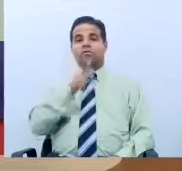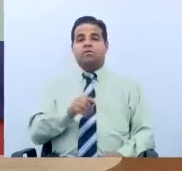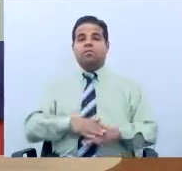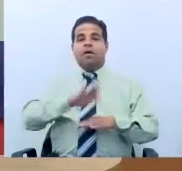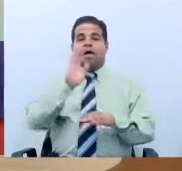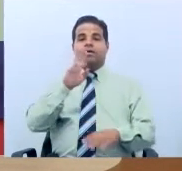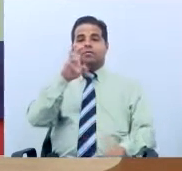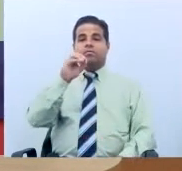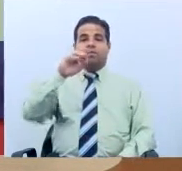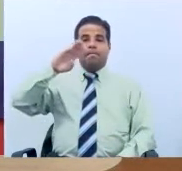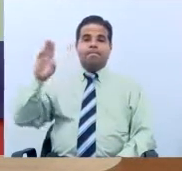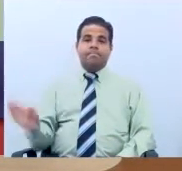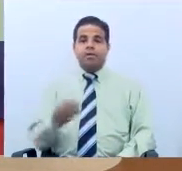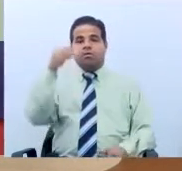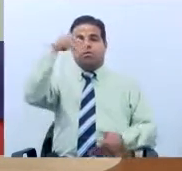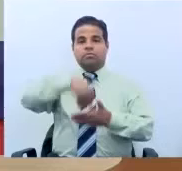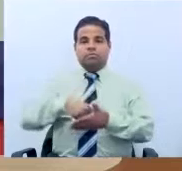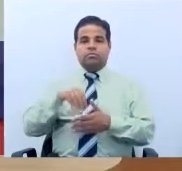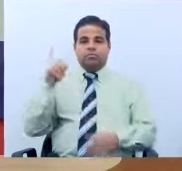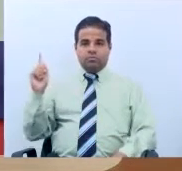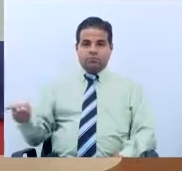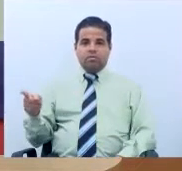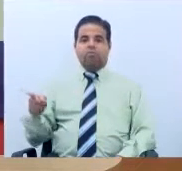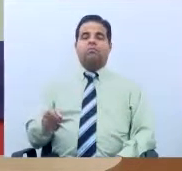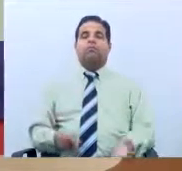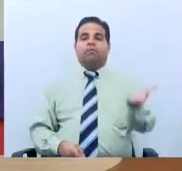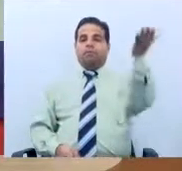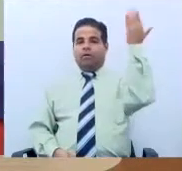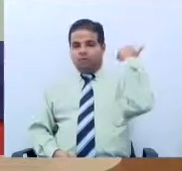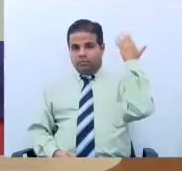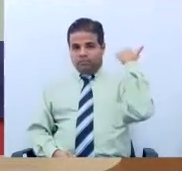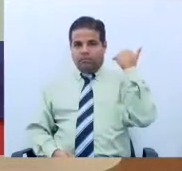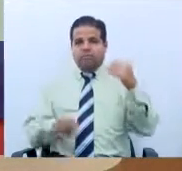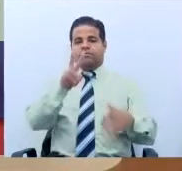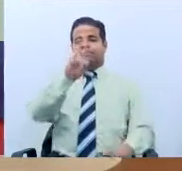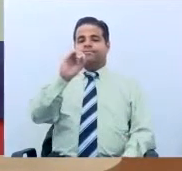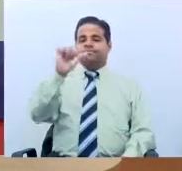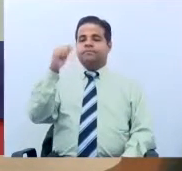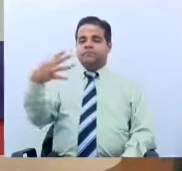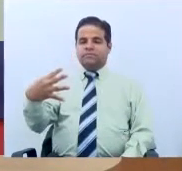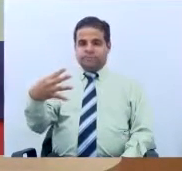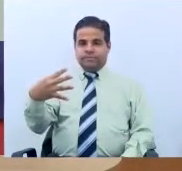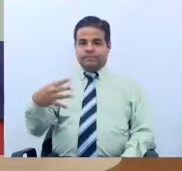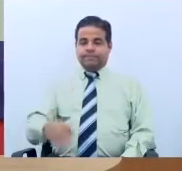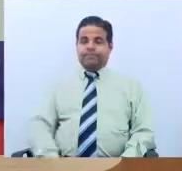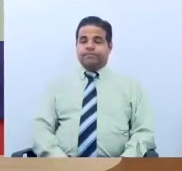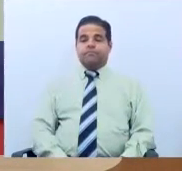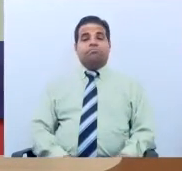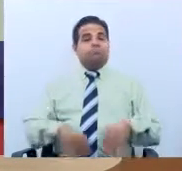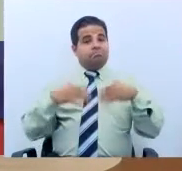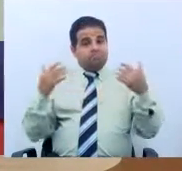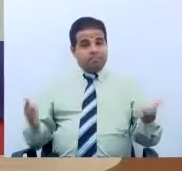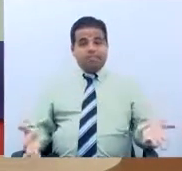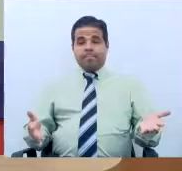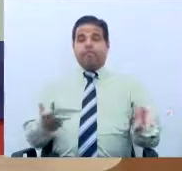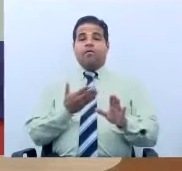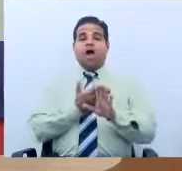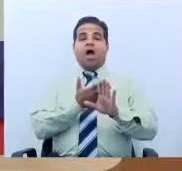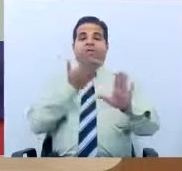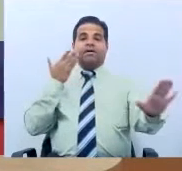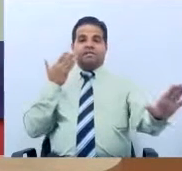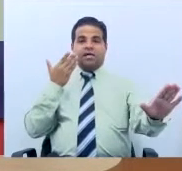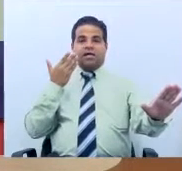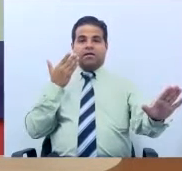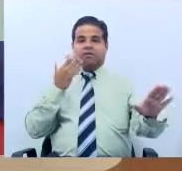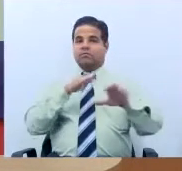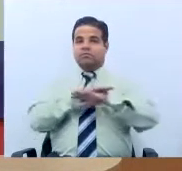milhões de votos obtidos nas eleições de 2014, foi afastada de